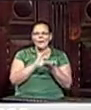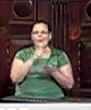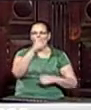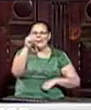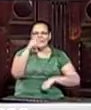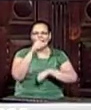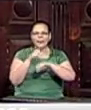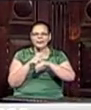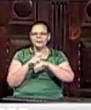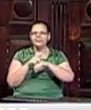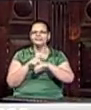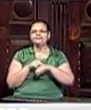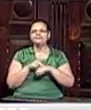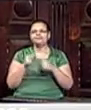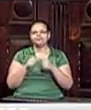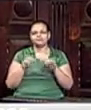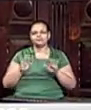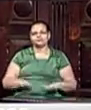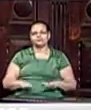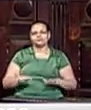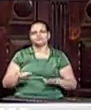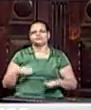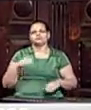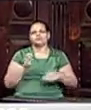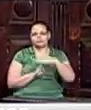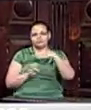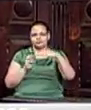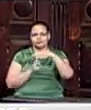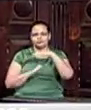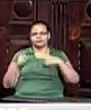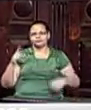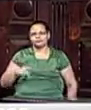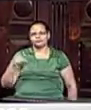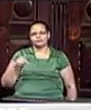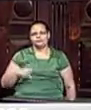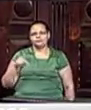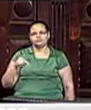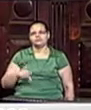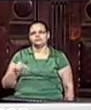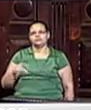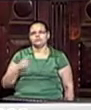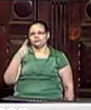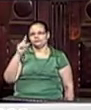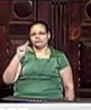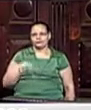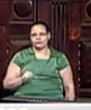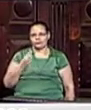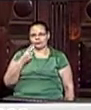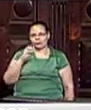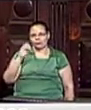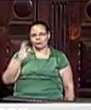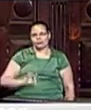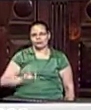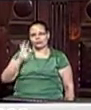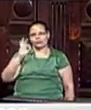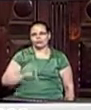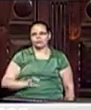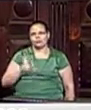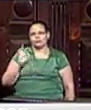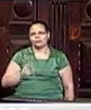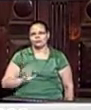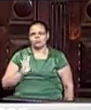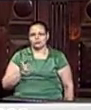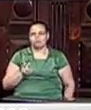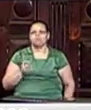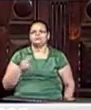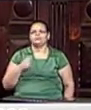estrangeiro, ficando a Petrobras com um mínimo de 30%. Isto já